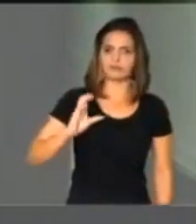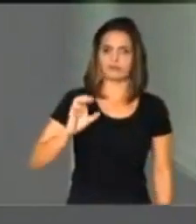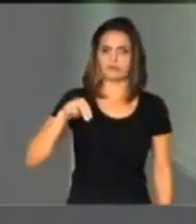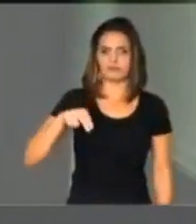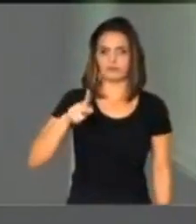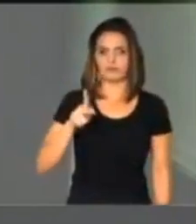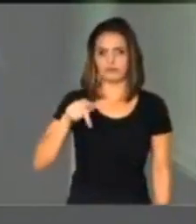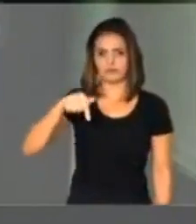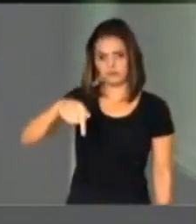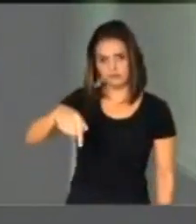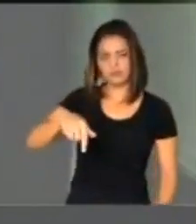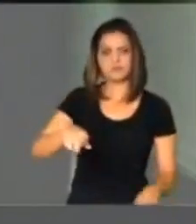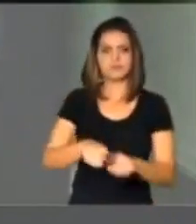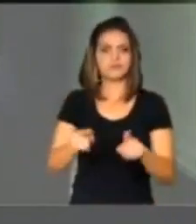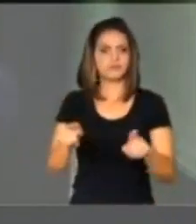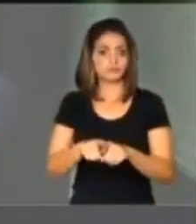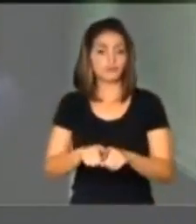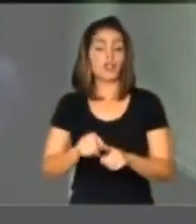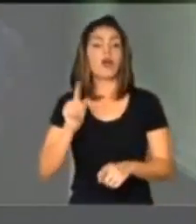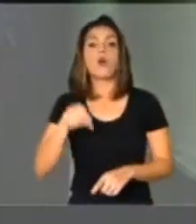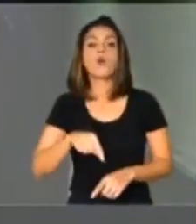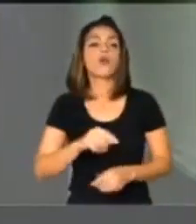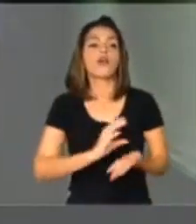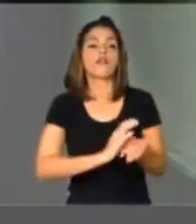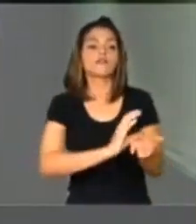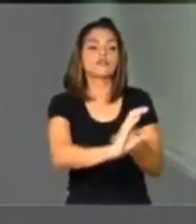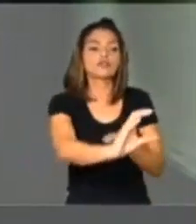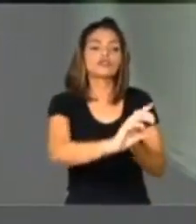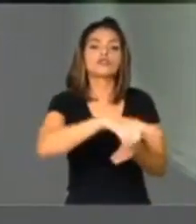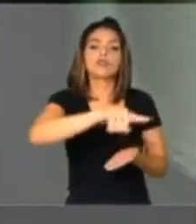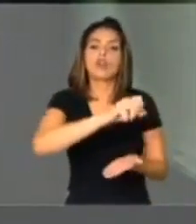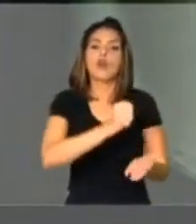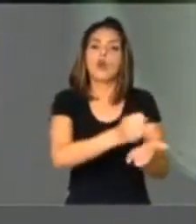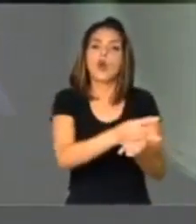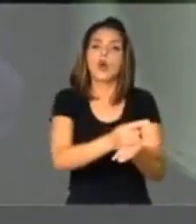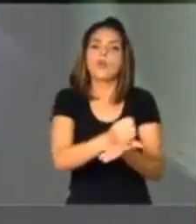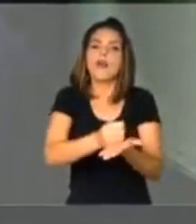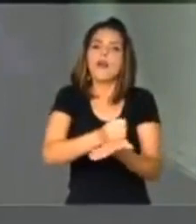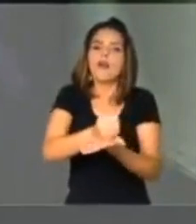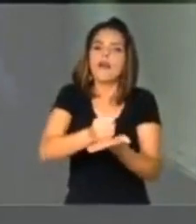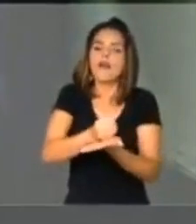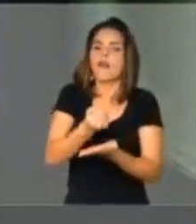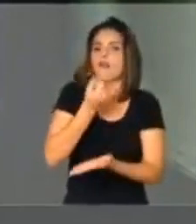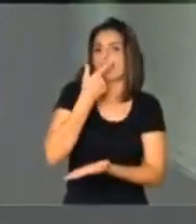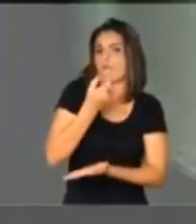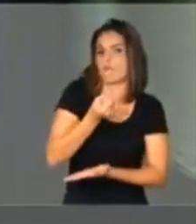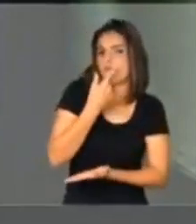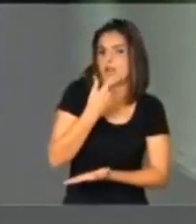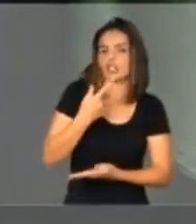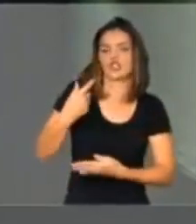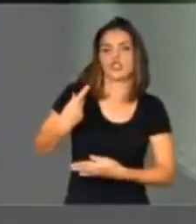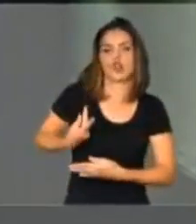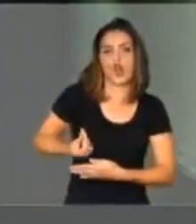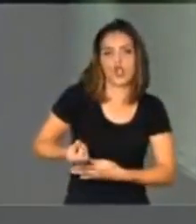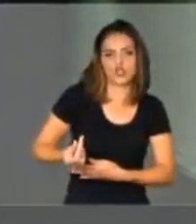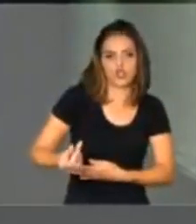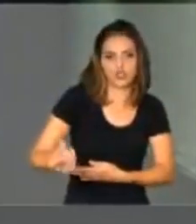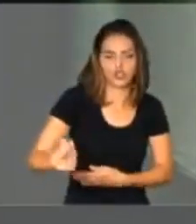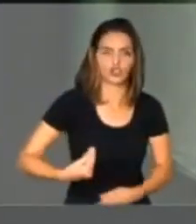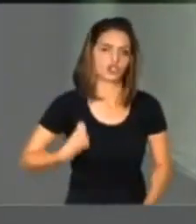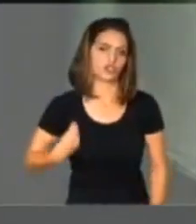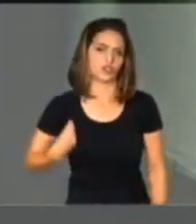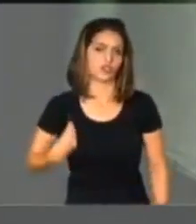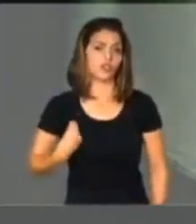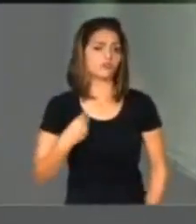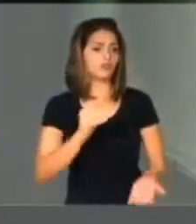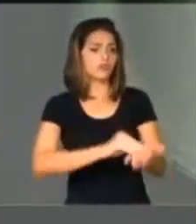Nós queremos a liberação de recursos para a compra de remédios de uso continuado que